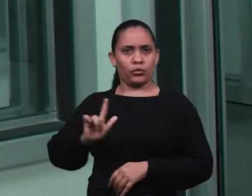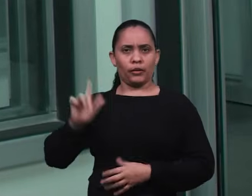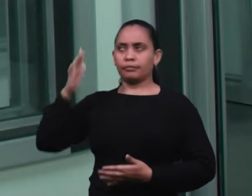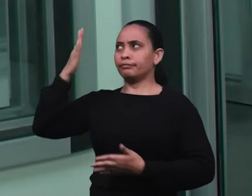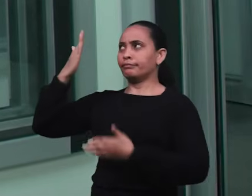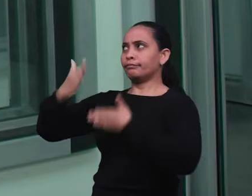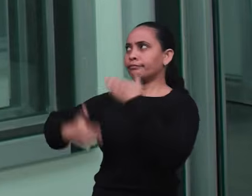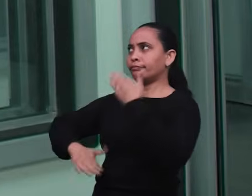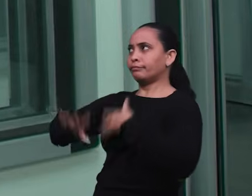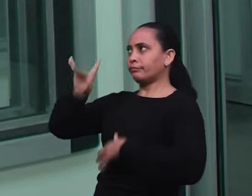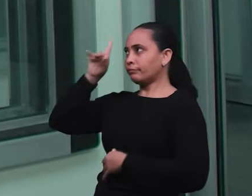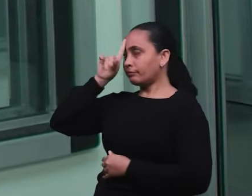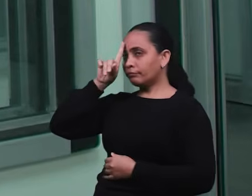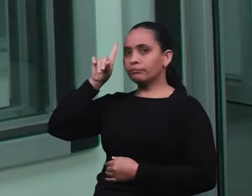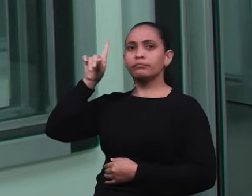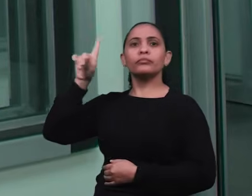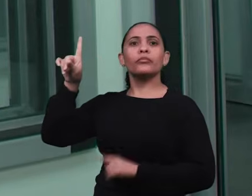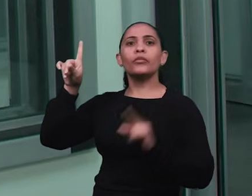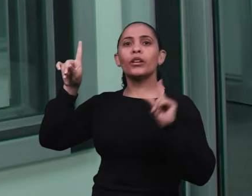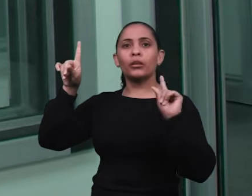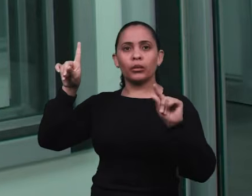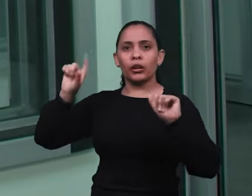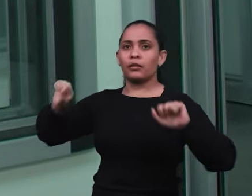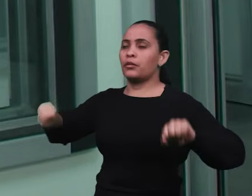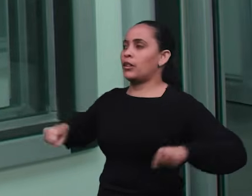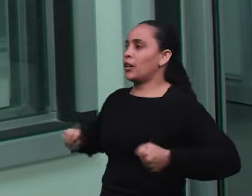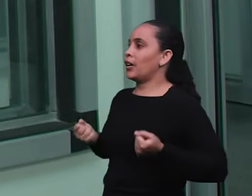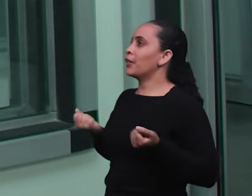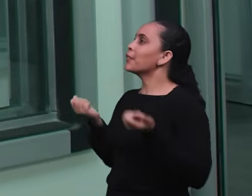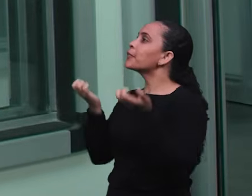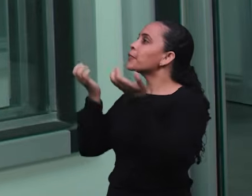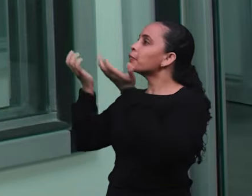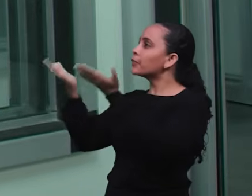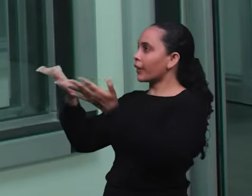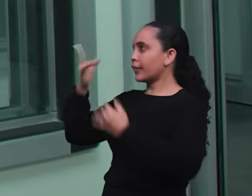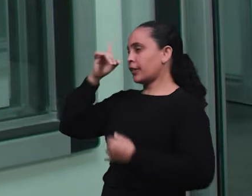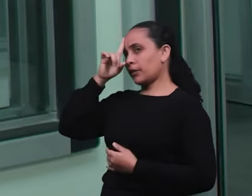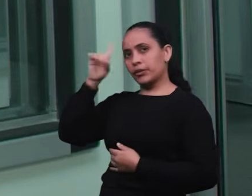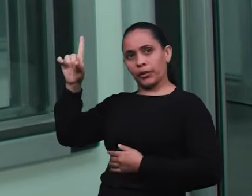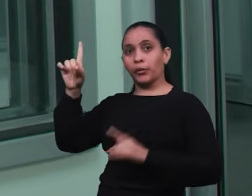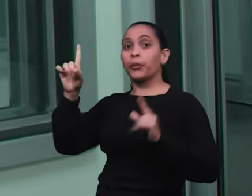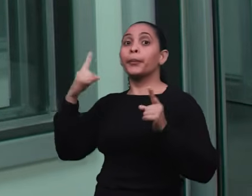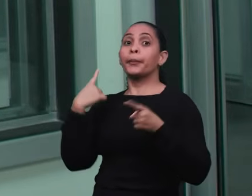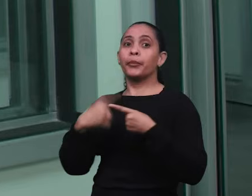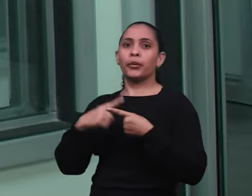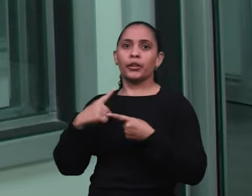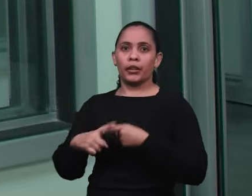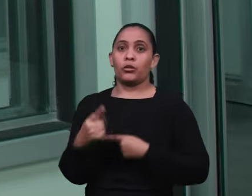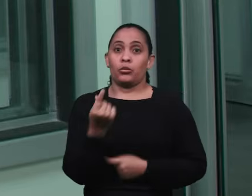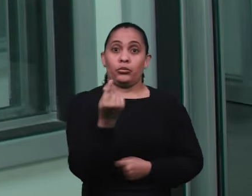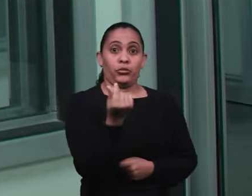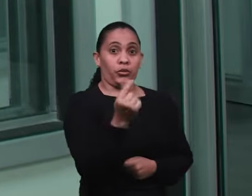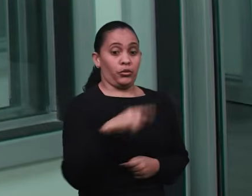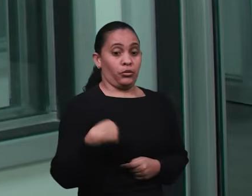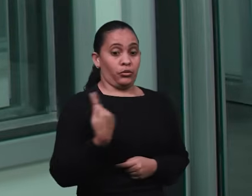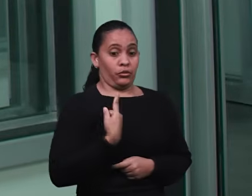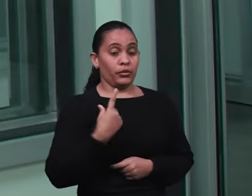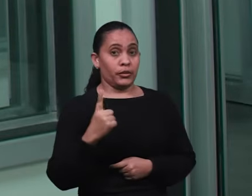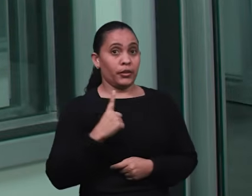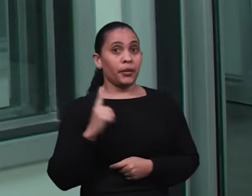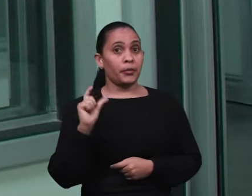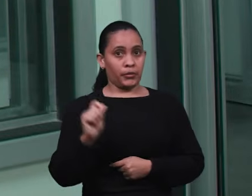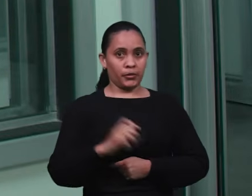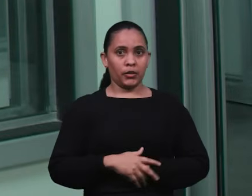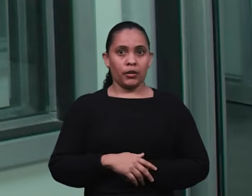diante do Senhor, né? Vamos dizer, a oferta que você vai dar ao Senhor. Porque o dinheiro que nós temos, nosso salário,